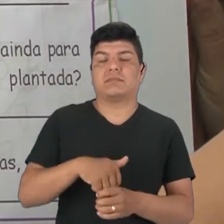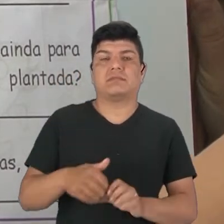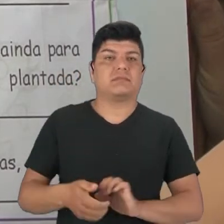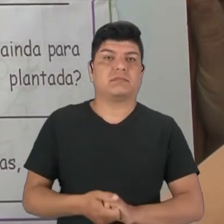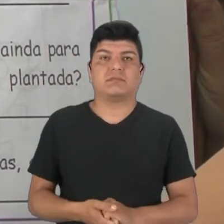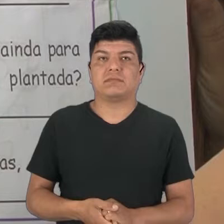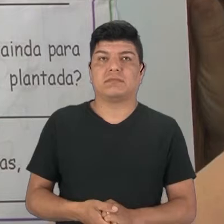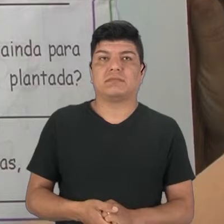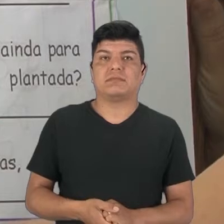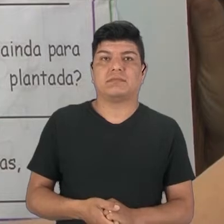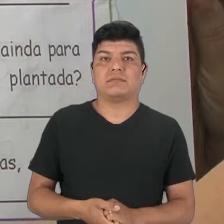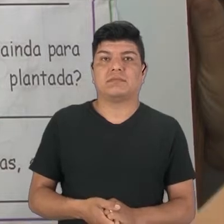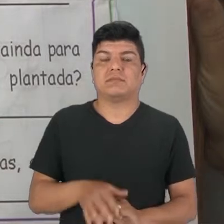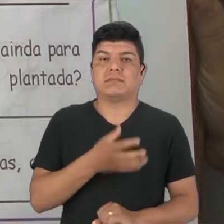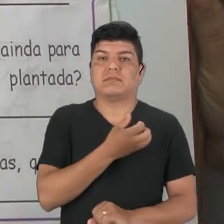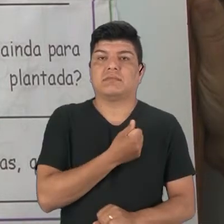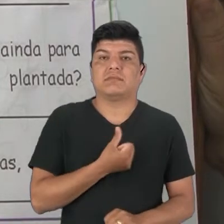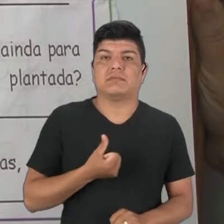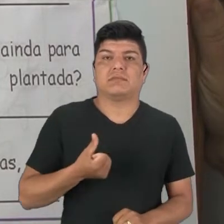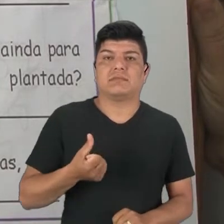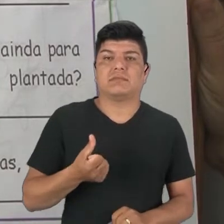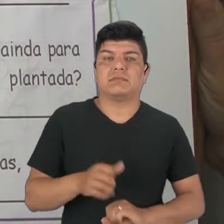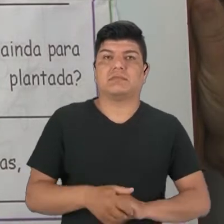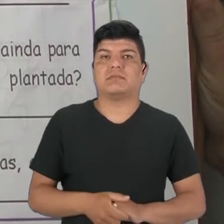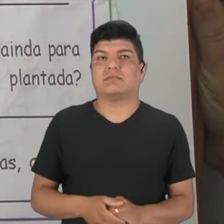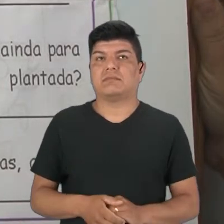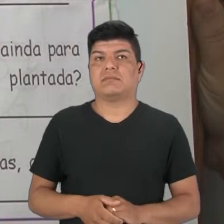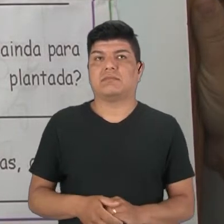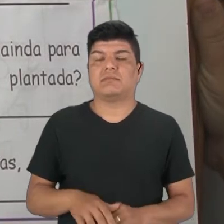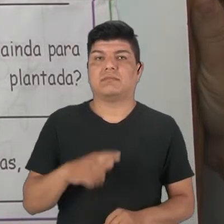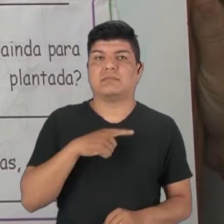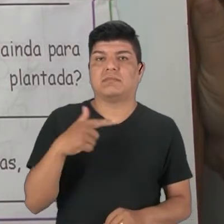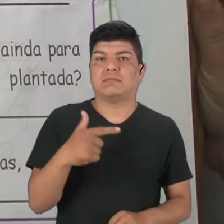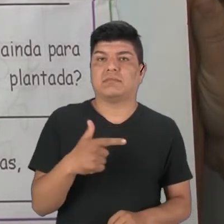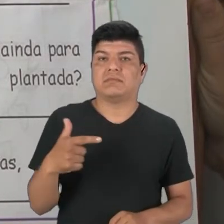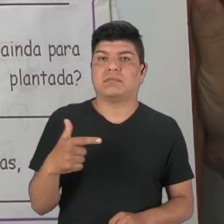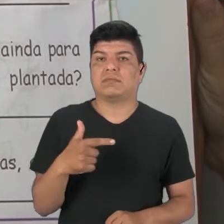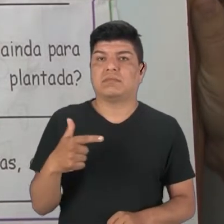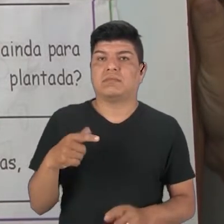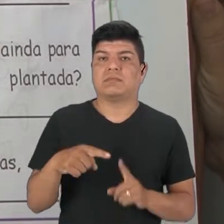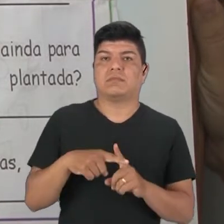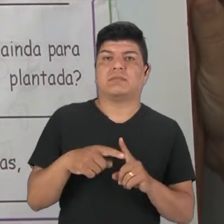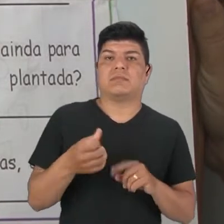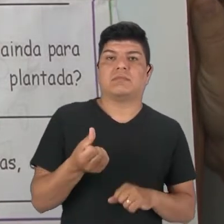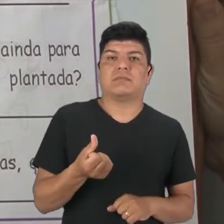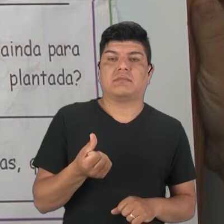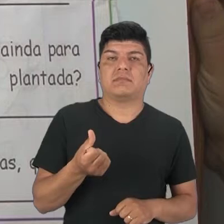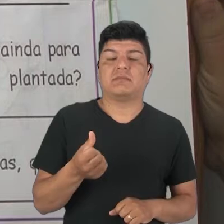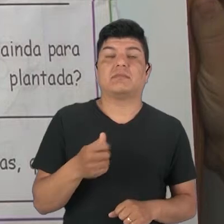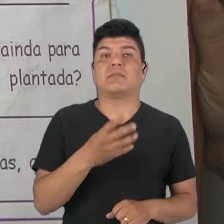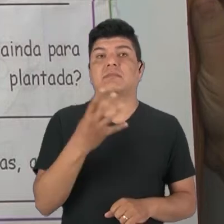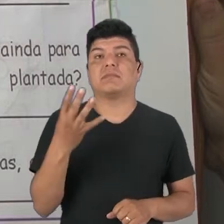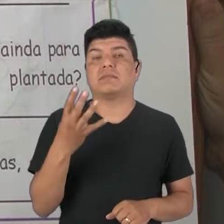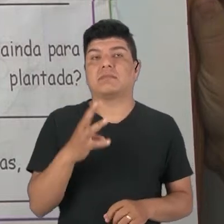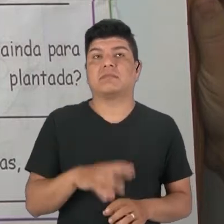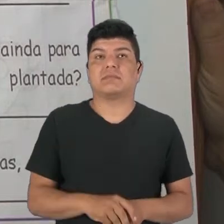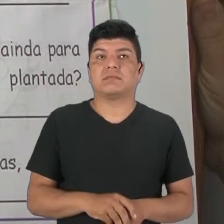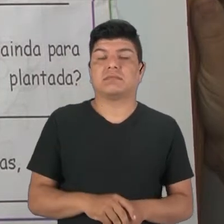parou. Número 6. Se eu até aqui eu tinha 22, 22 mais 6 dá